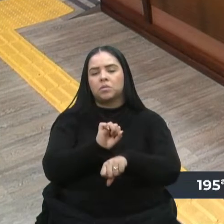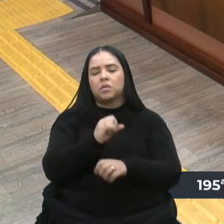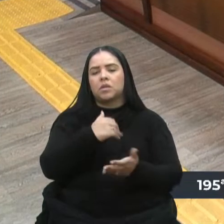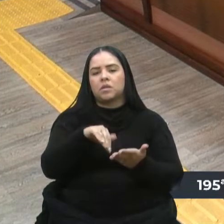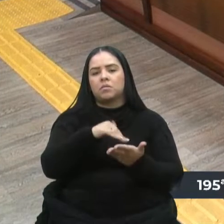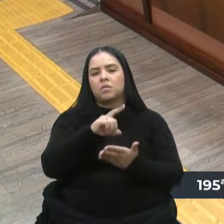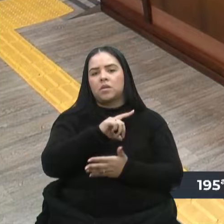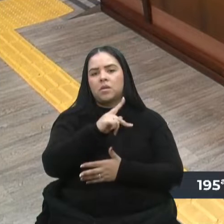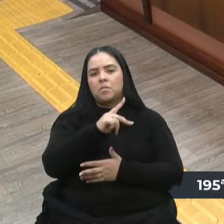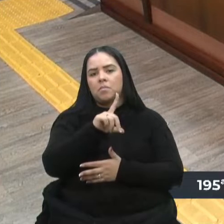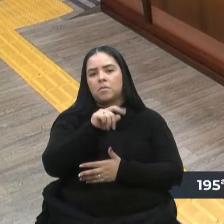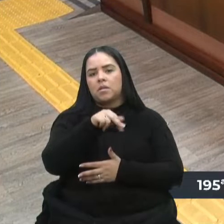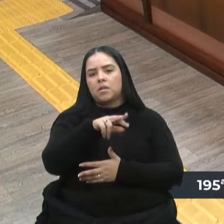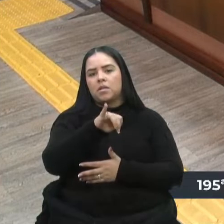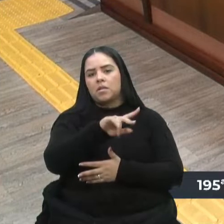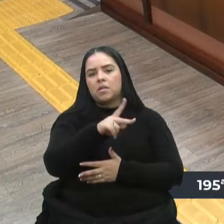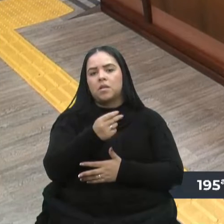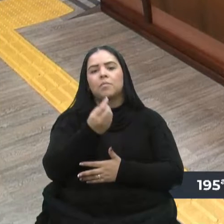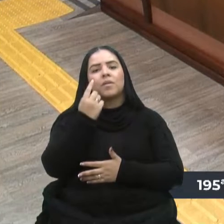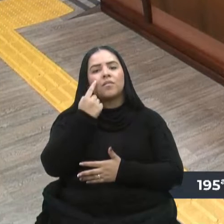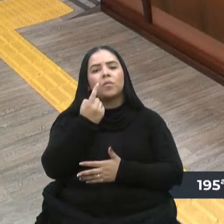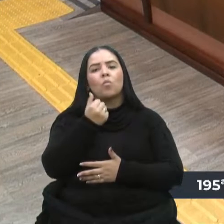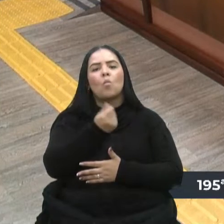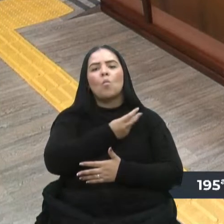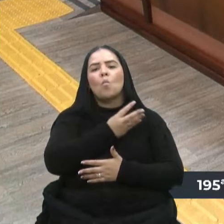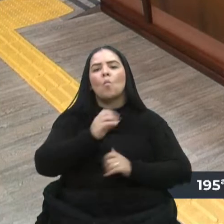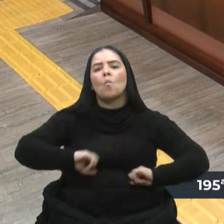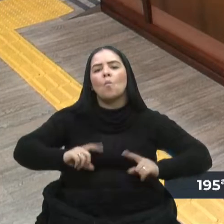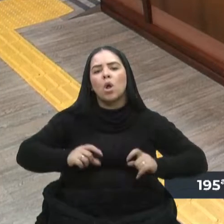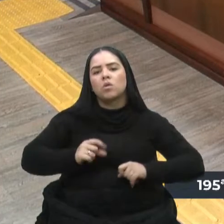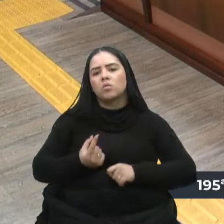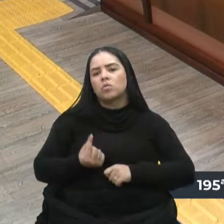quanto já foi gasto aquele dinheiro. Obrigado.